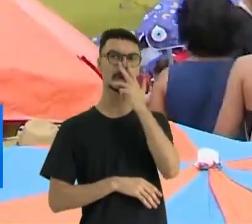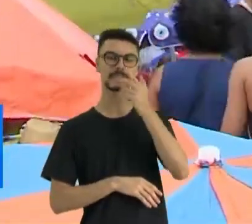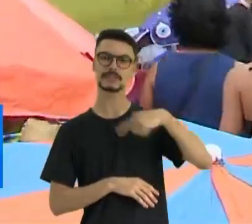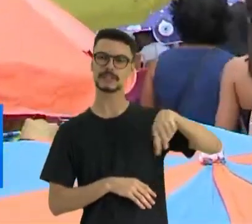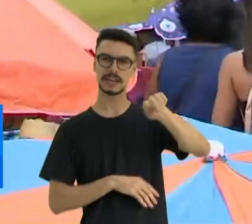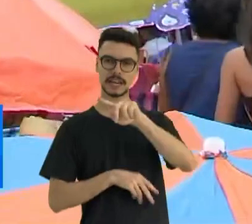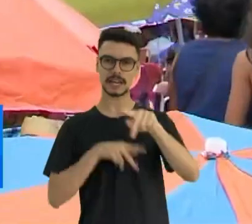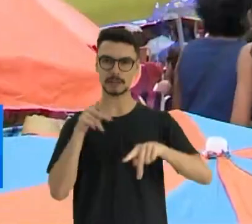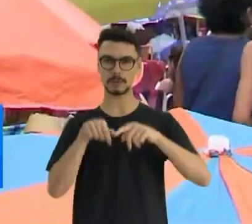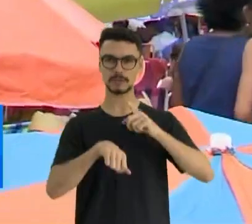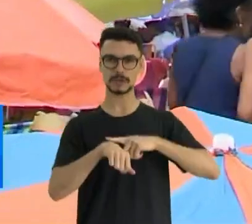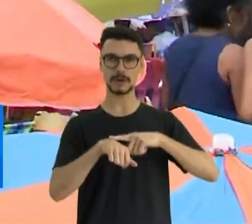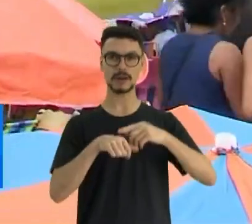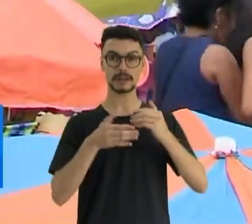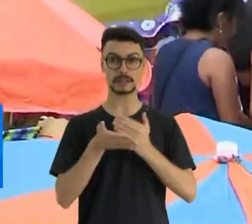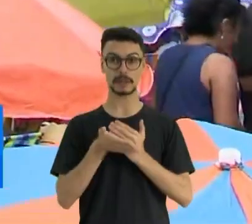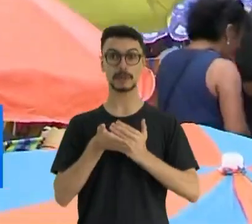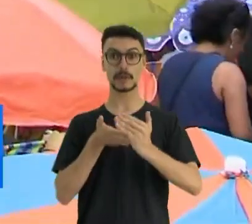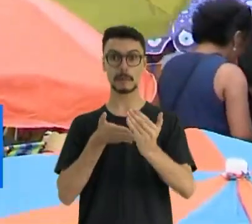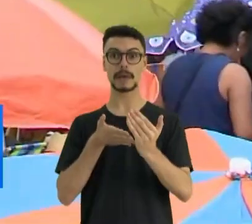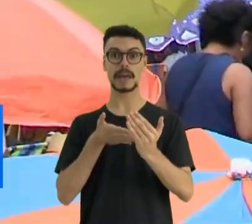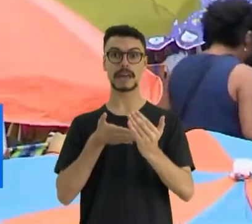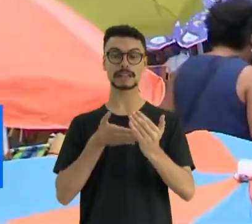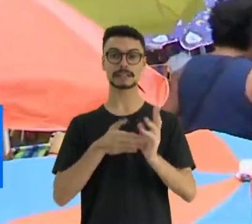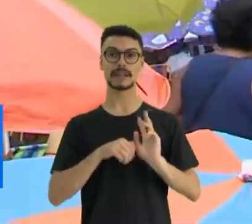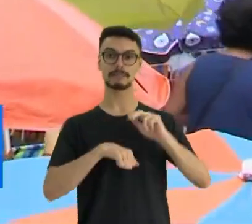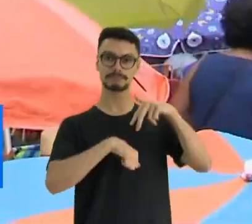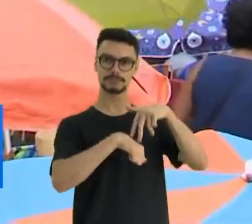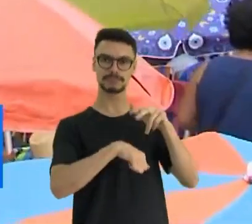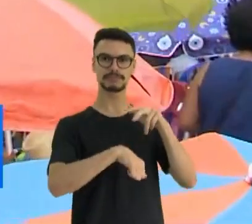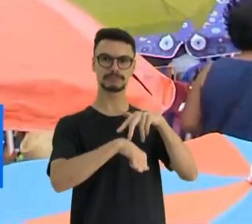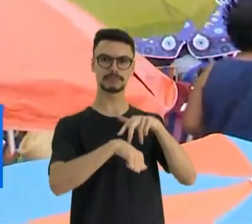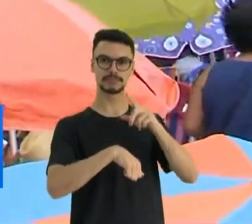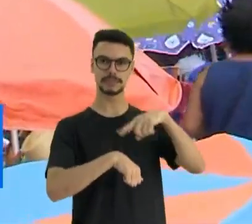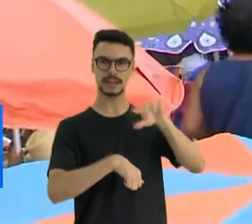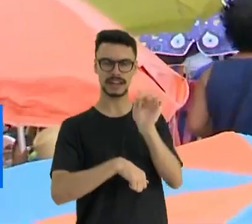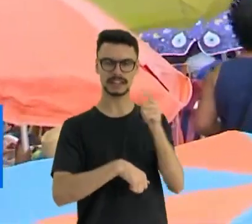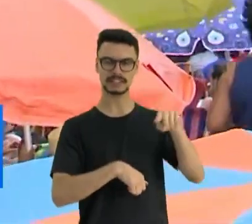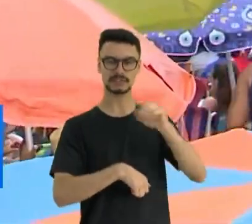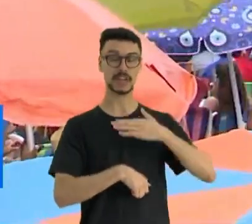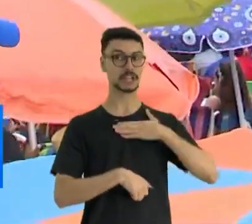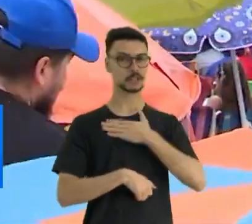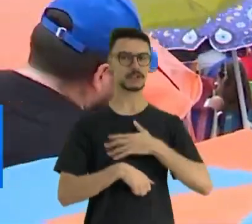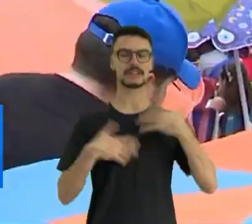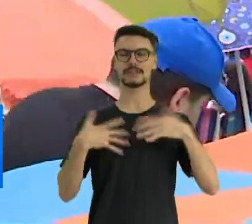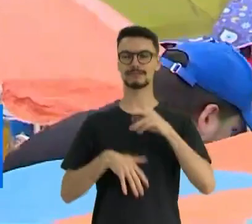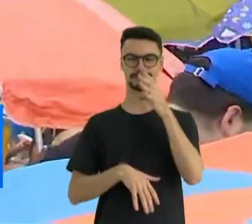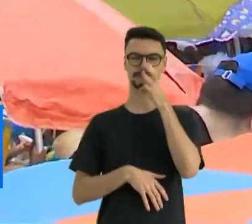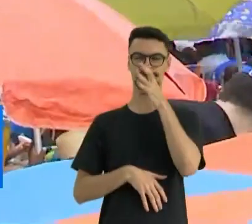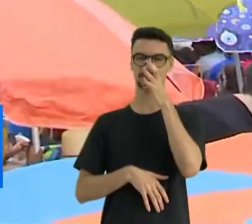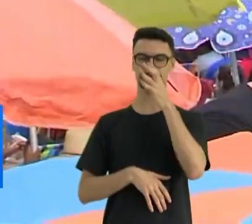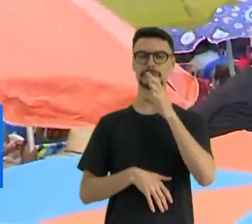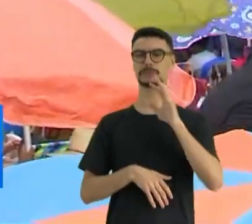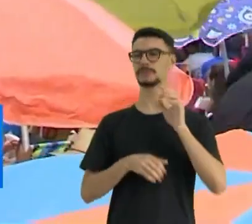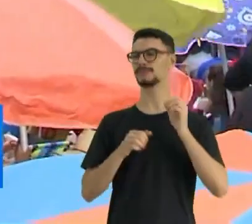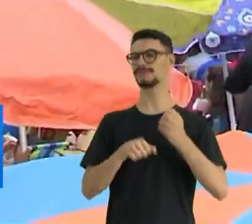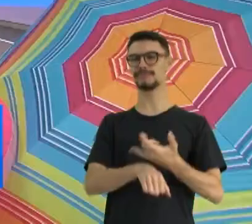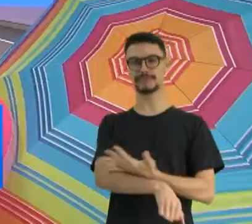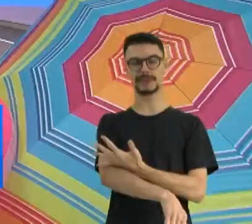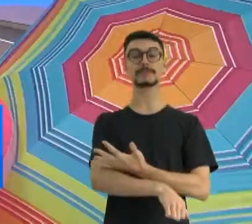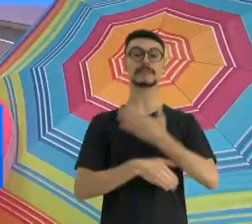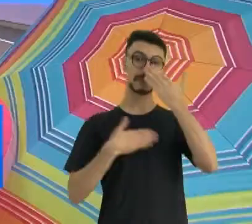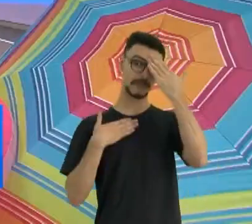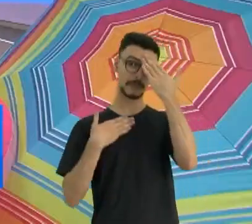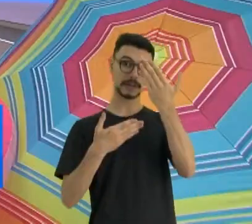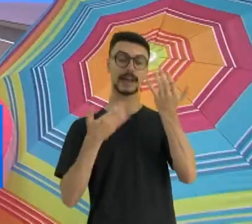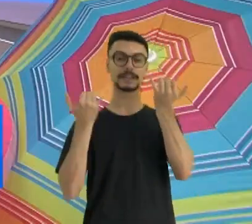que entra, né, a dupla, que eles amam tanto, deve dar uma emoção imensa, né, com certeza. Obrigada, viu,